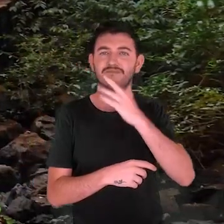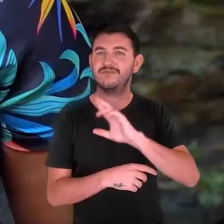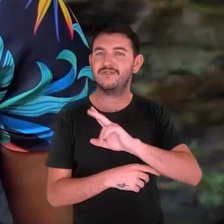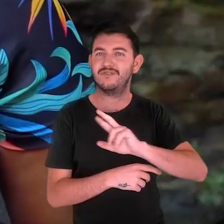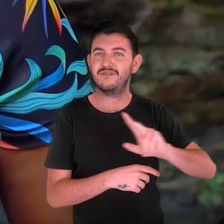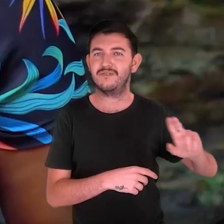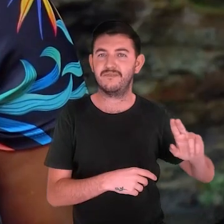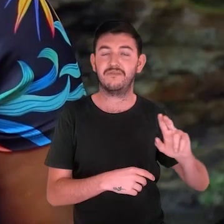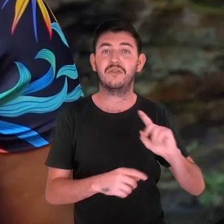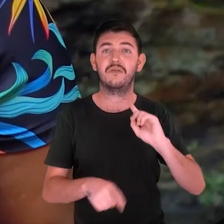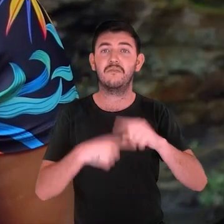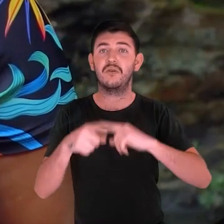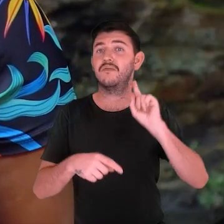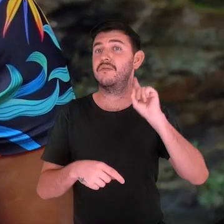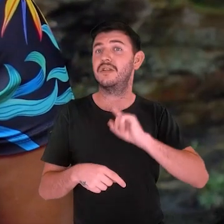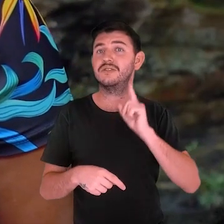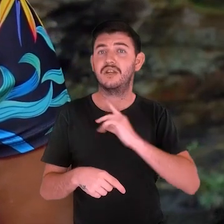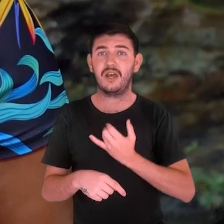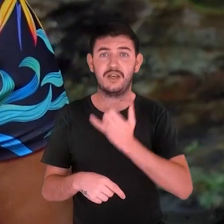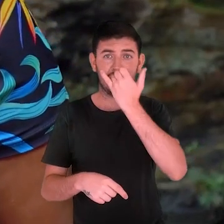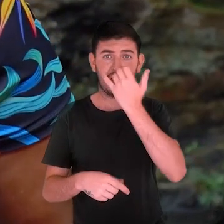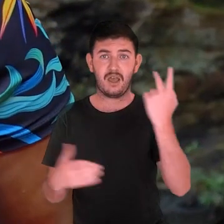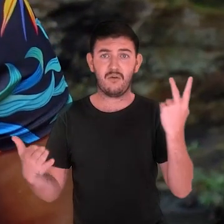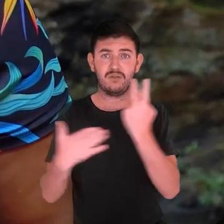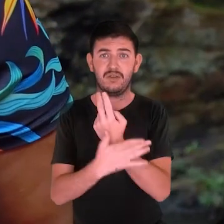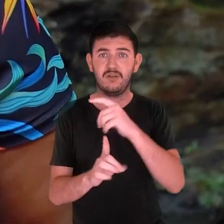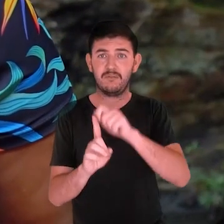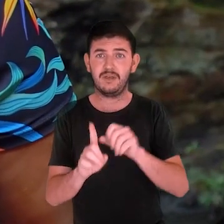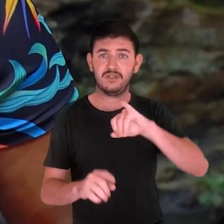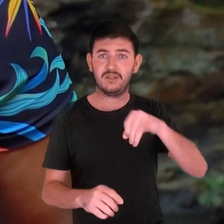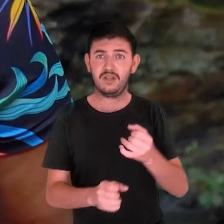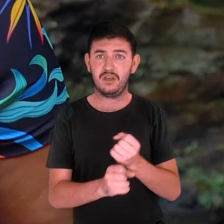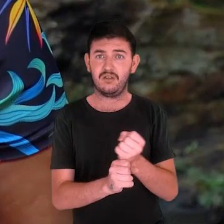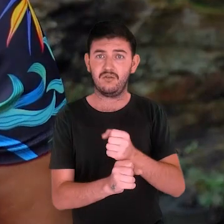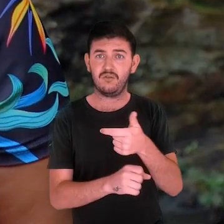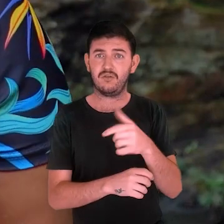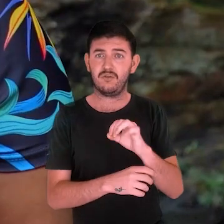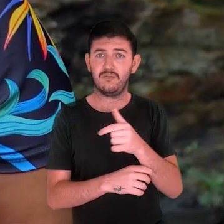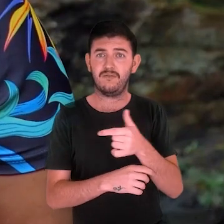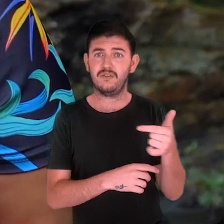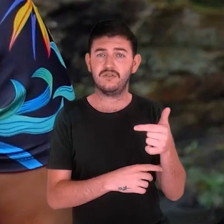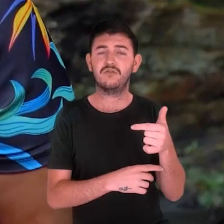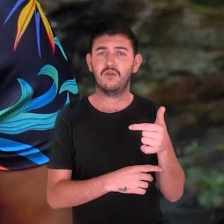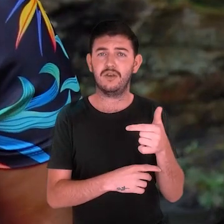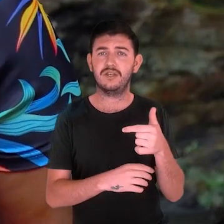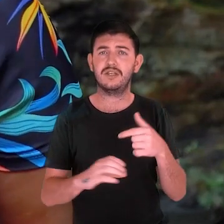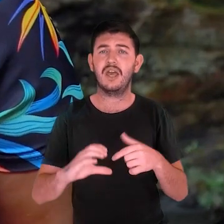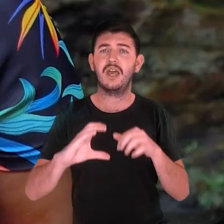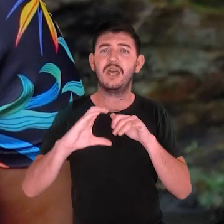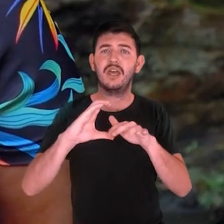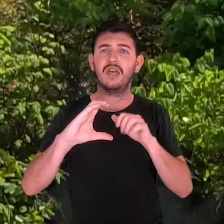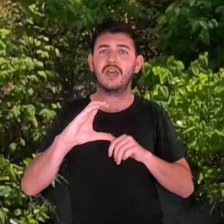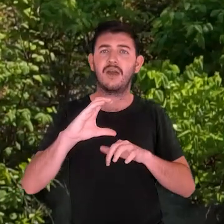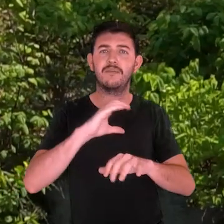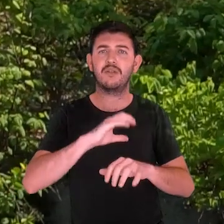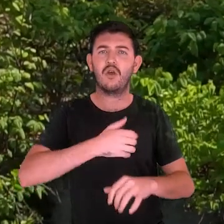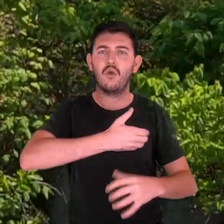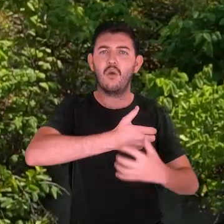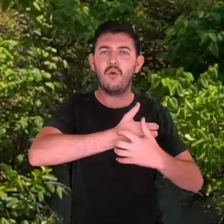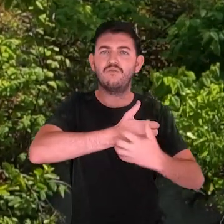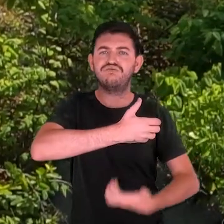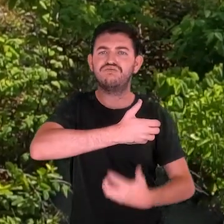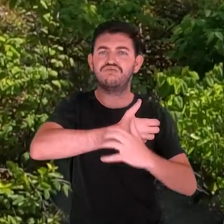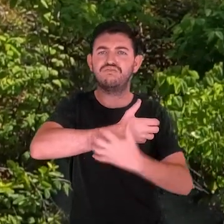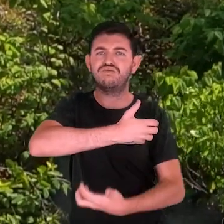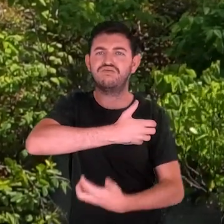biomas. Desde o desabamento de rochas nos cânions de Capitólio, em Minas Gerais, em janeiro de 2022, o SGB